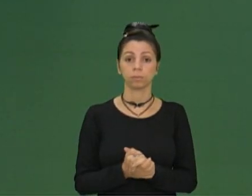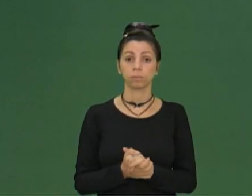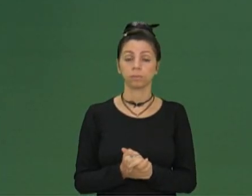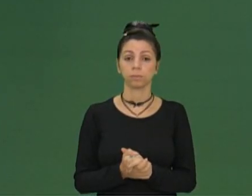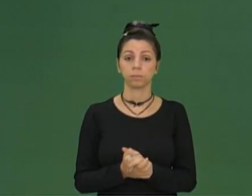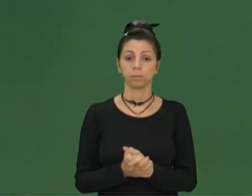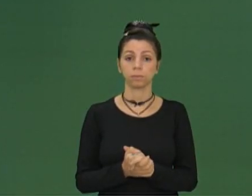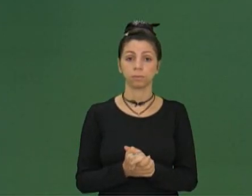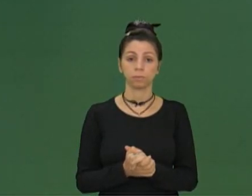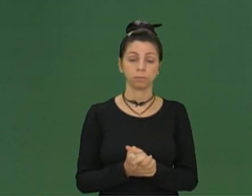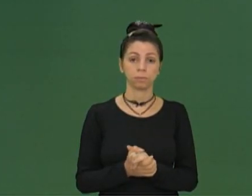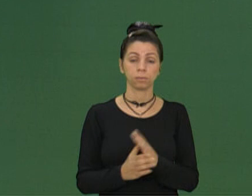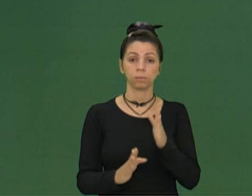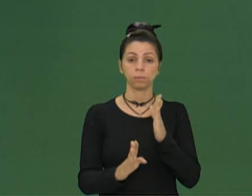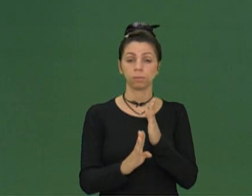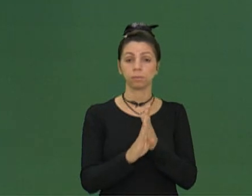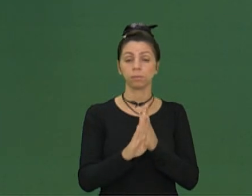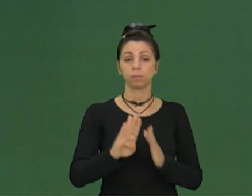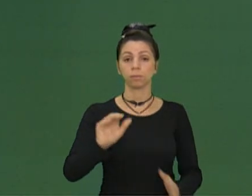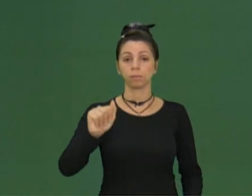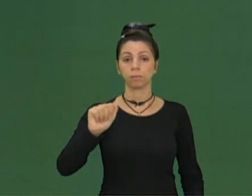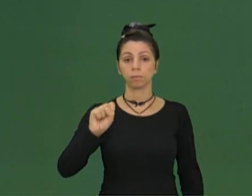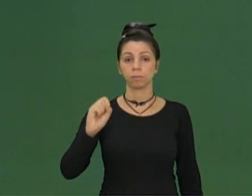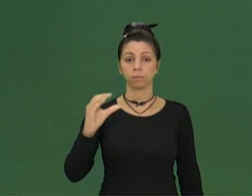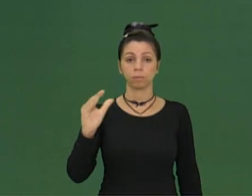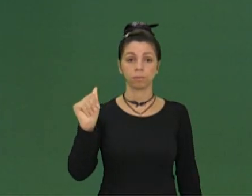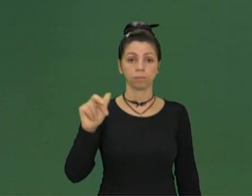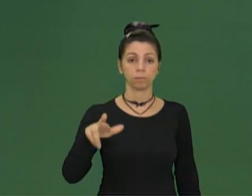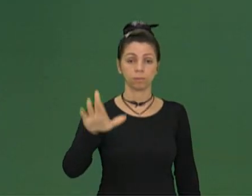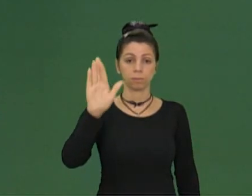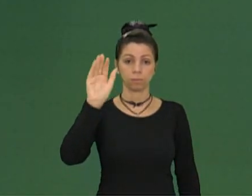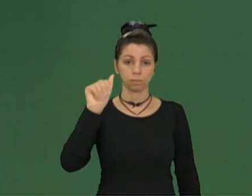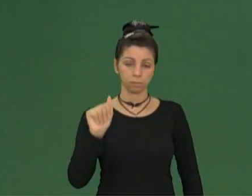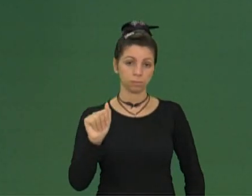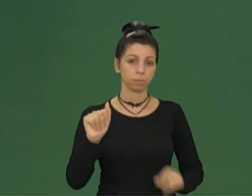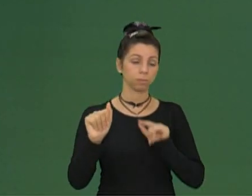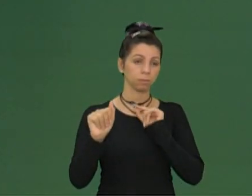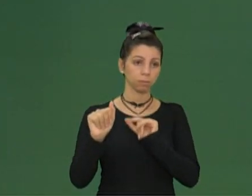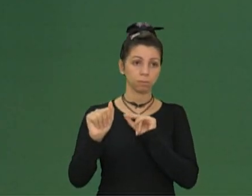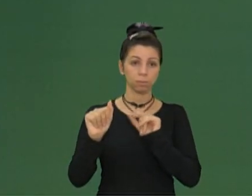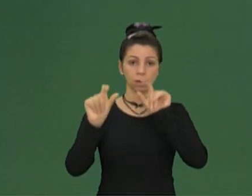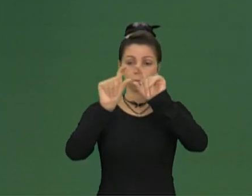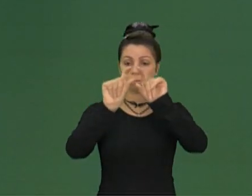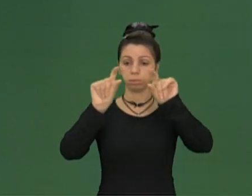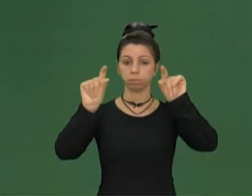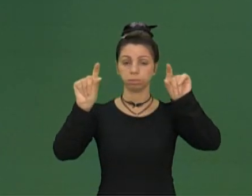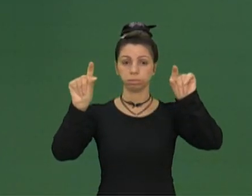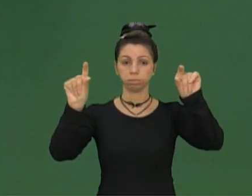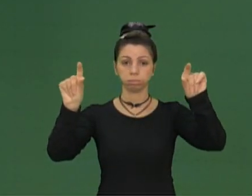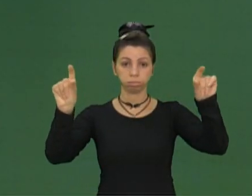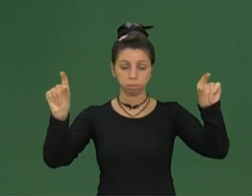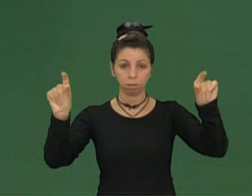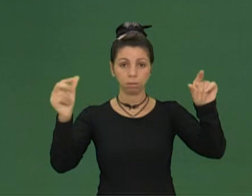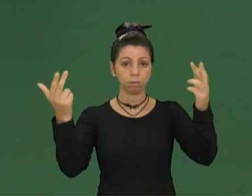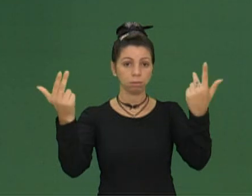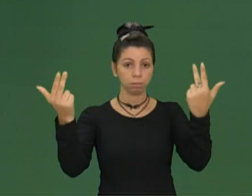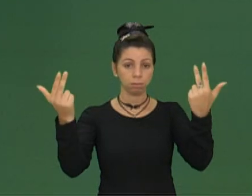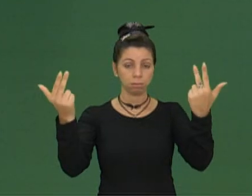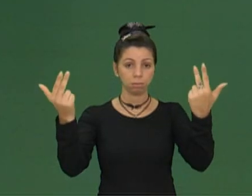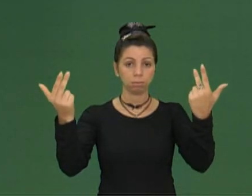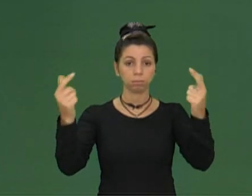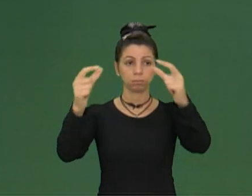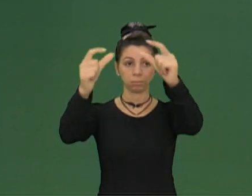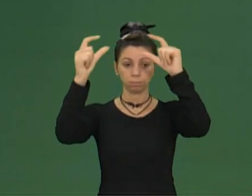A resolução com forma de Bhaskara, para vocês relembrarem um pouquinho. Fiz a mesma fórmula, certo? Lá da